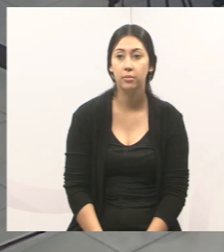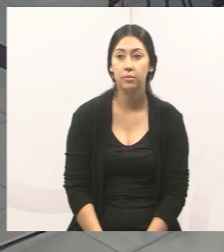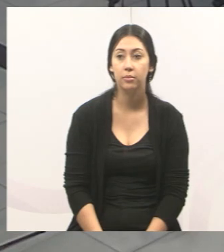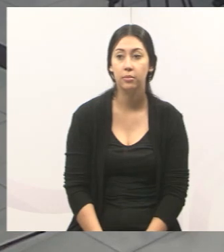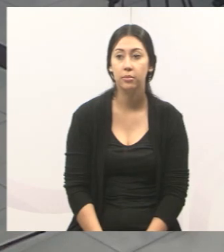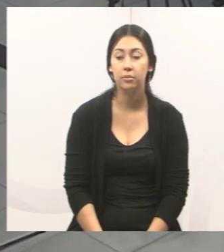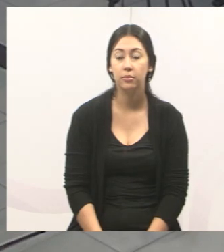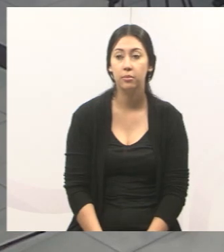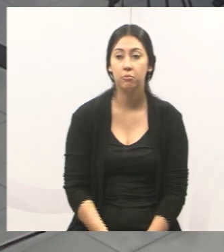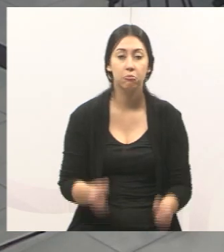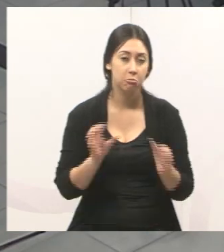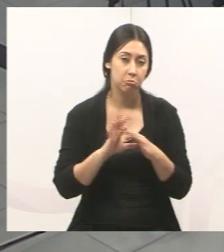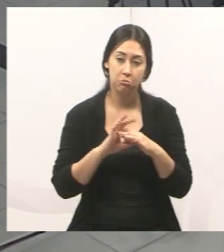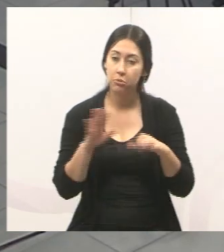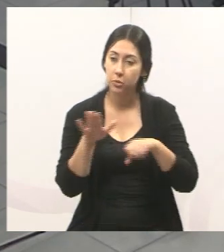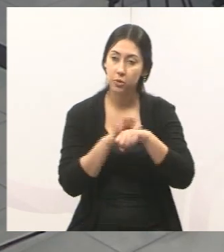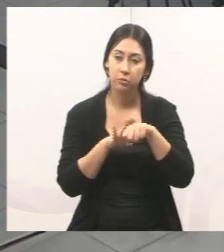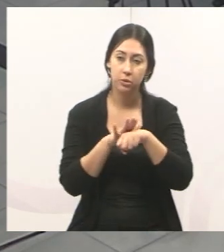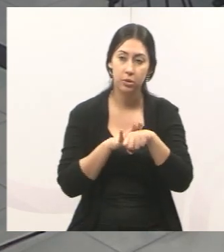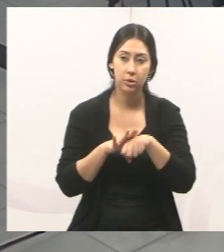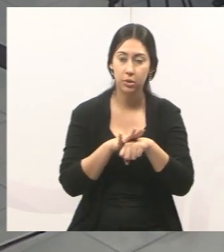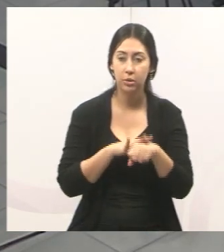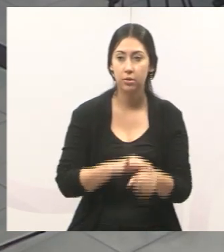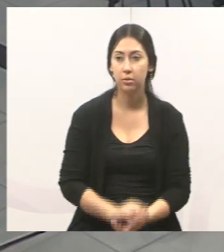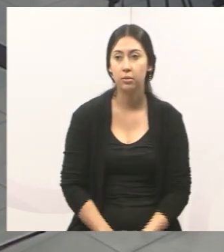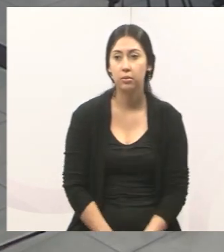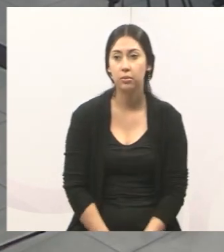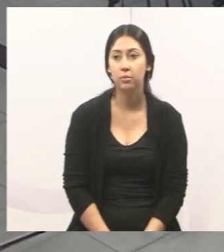O processo continua em discussão.